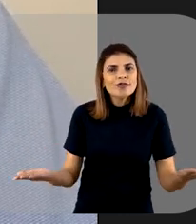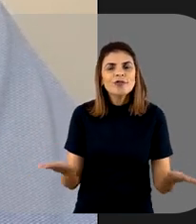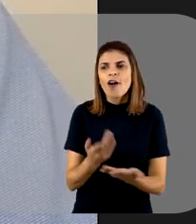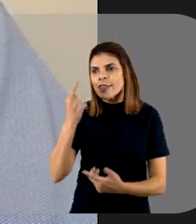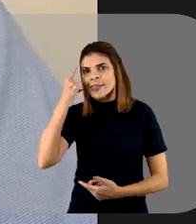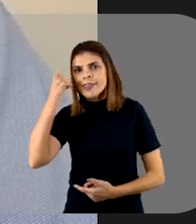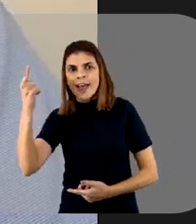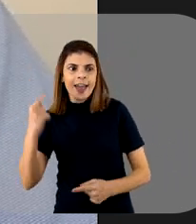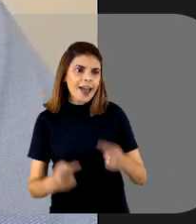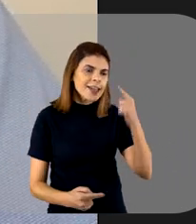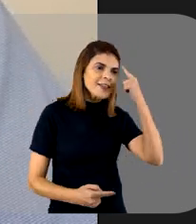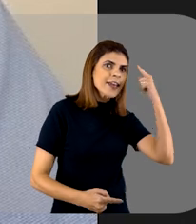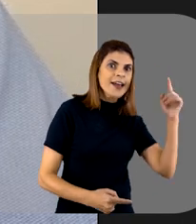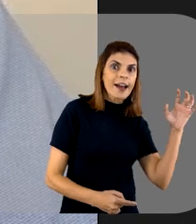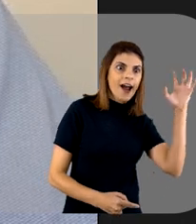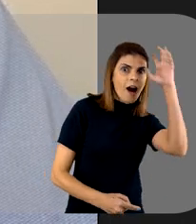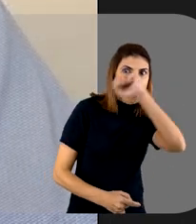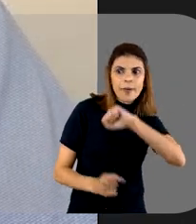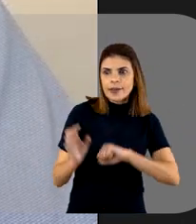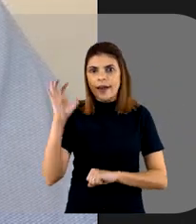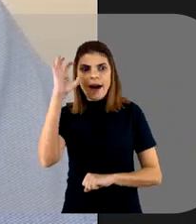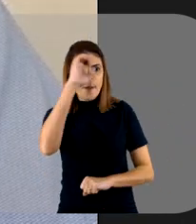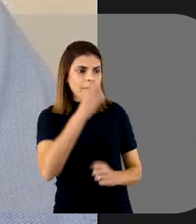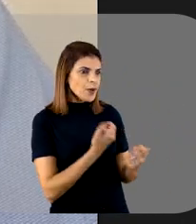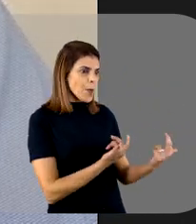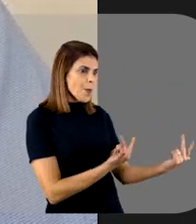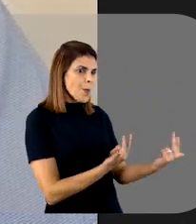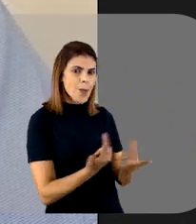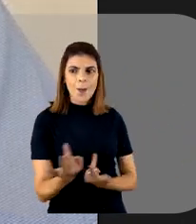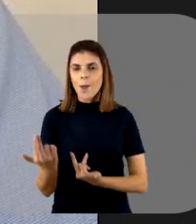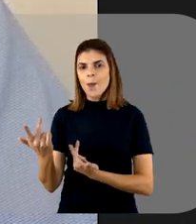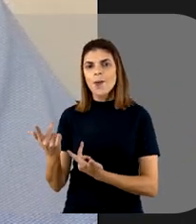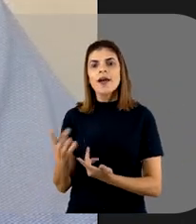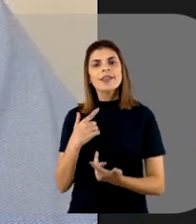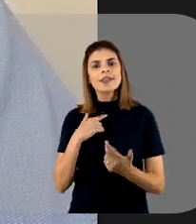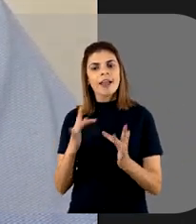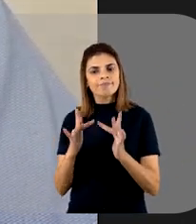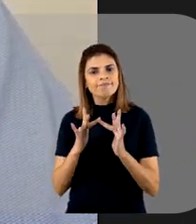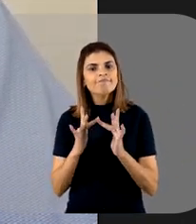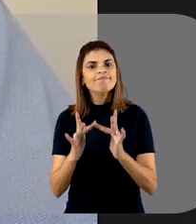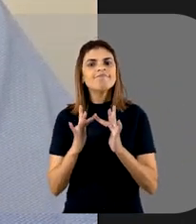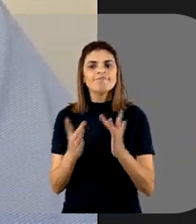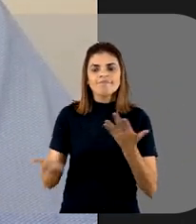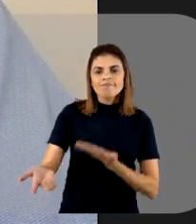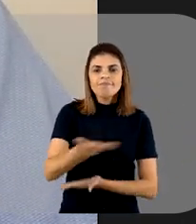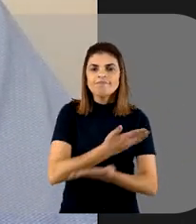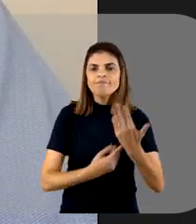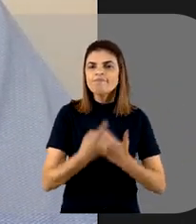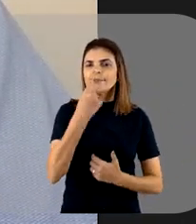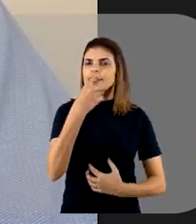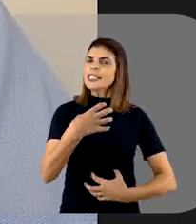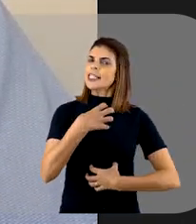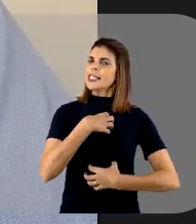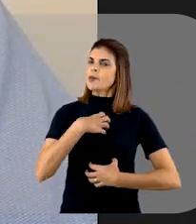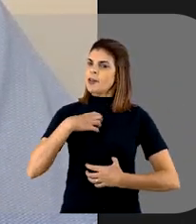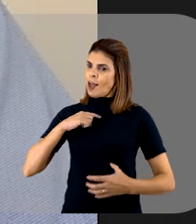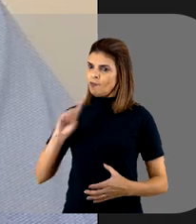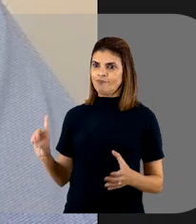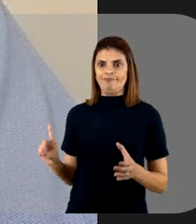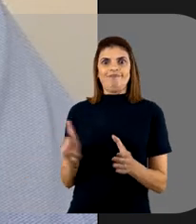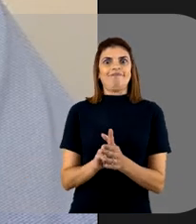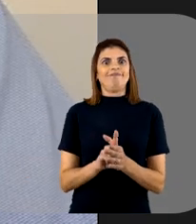uma troca de ideias, um aprendizado comum, né? Se cria um vínculo ali com o grupo, um sentimento